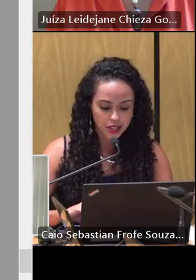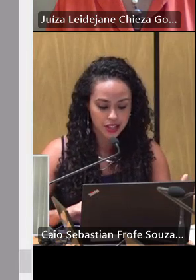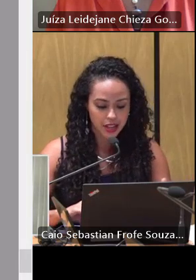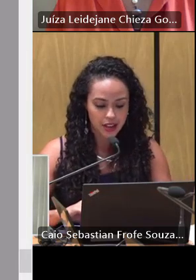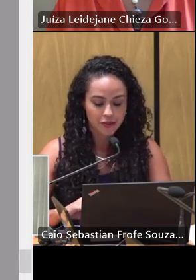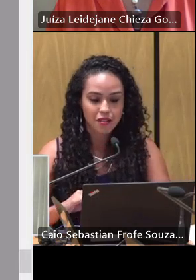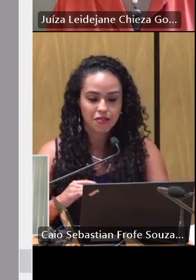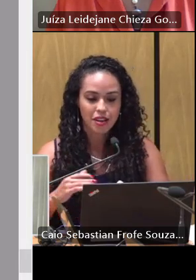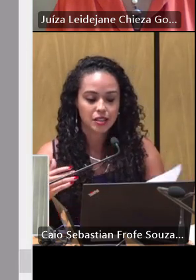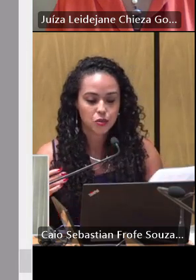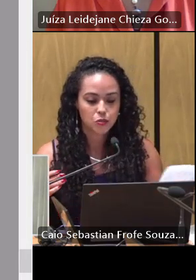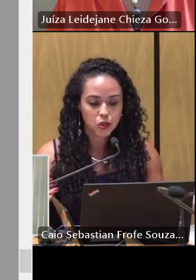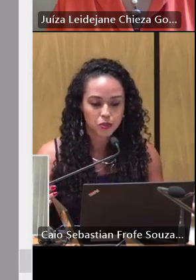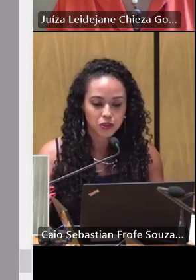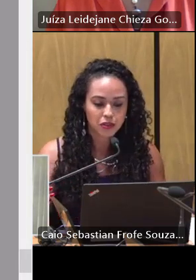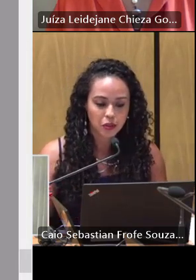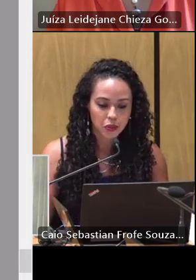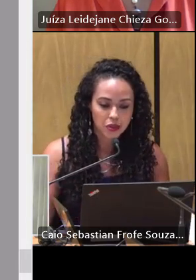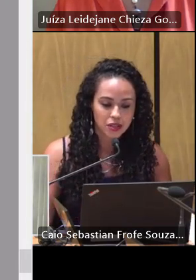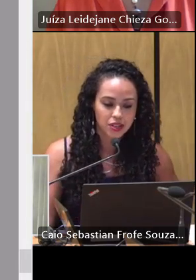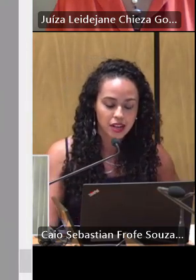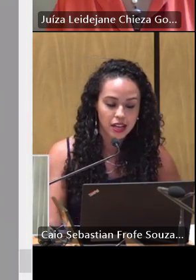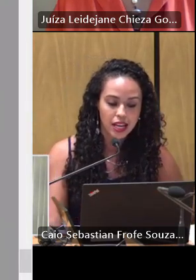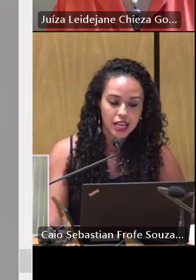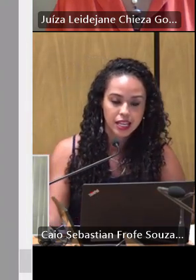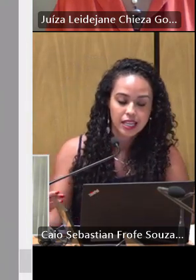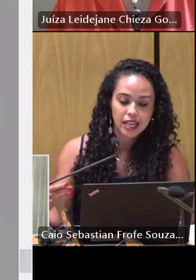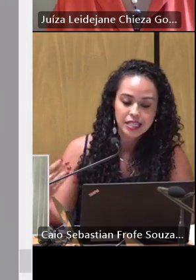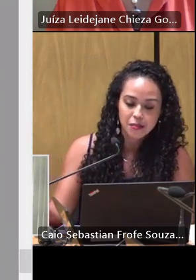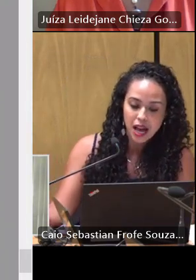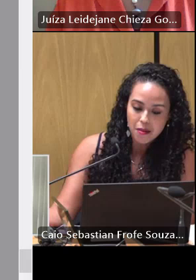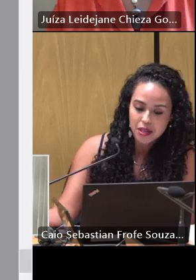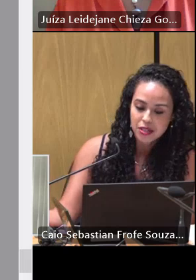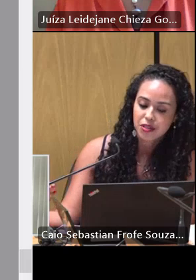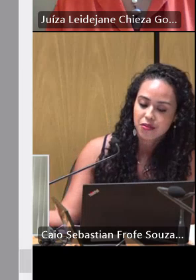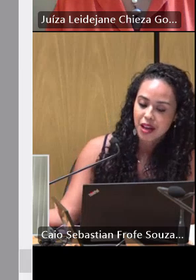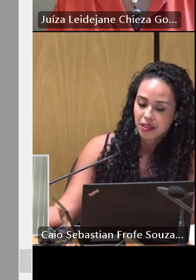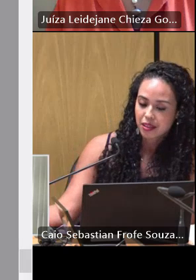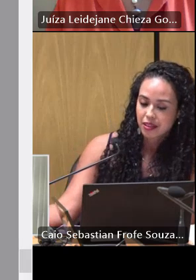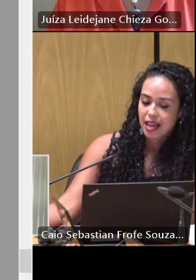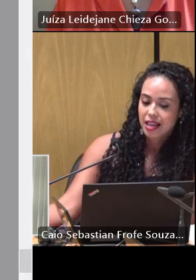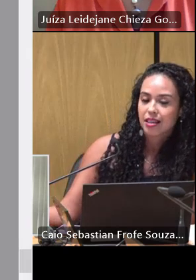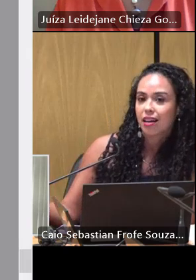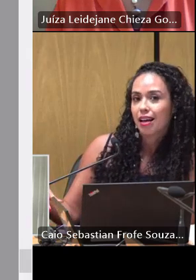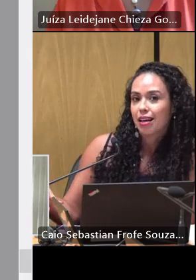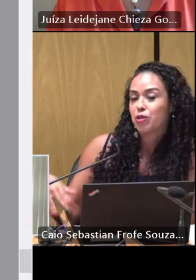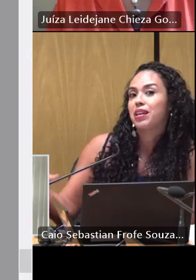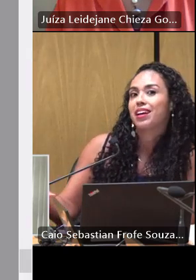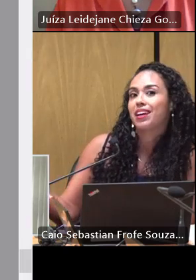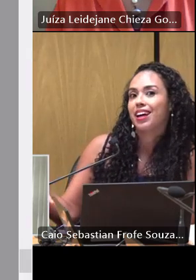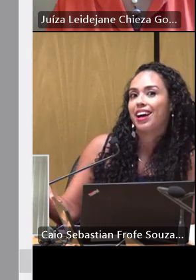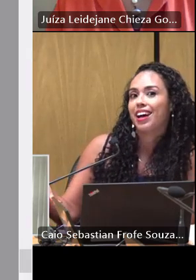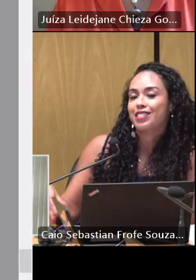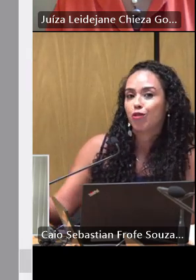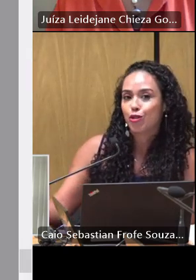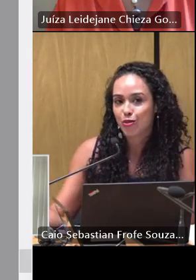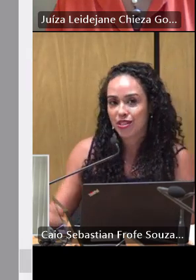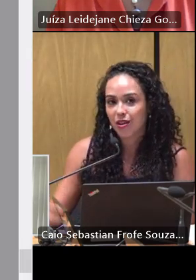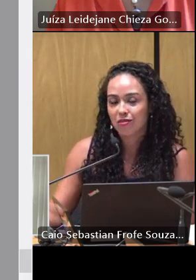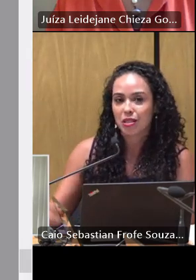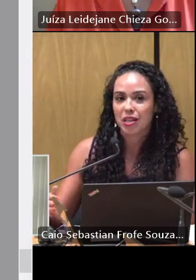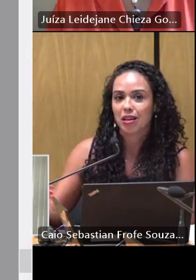gente vai ver esses múltiplos fatores né E nesse mapa a gente vai ter essa essa